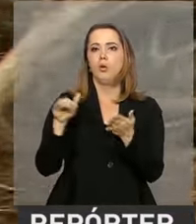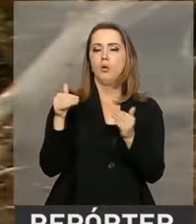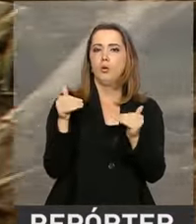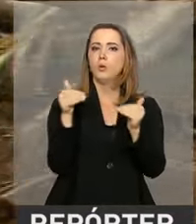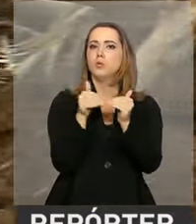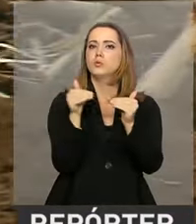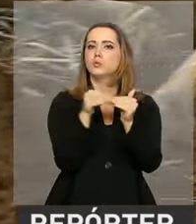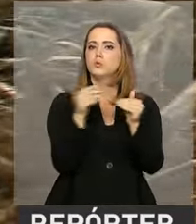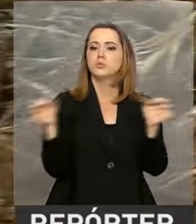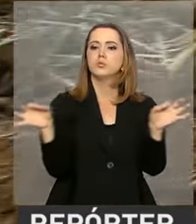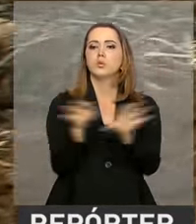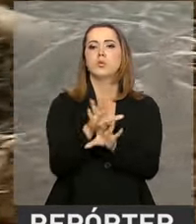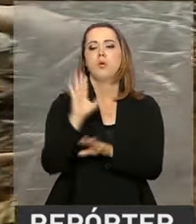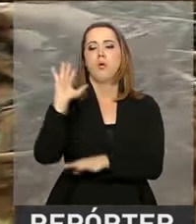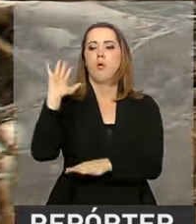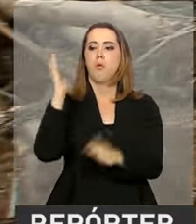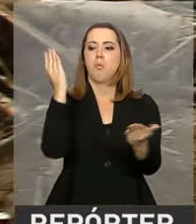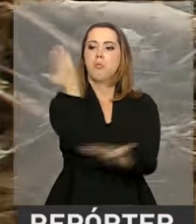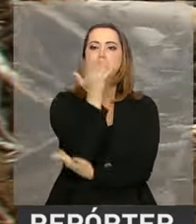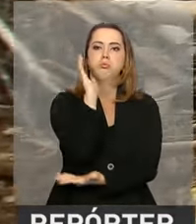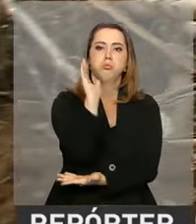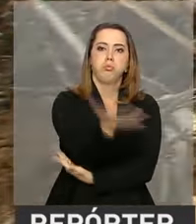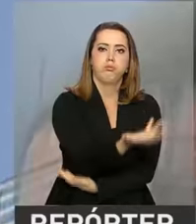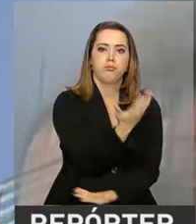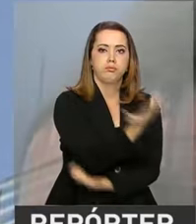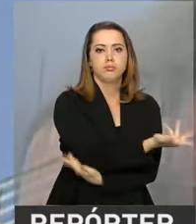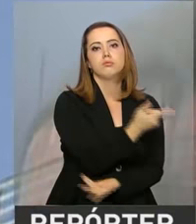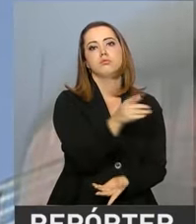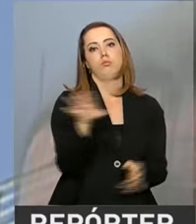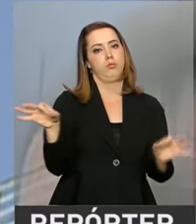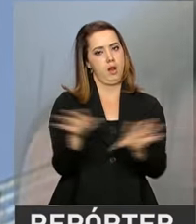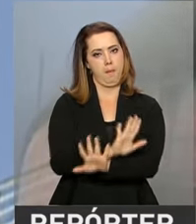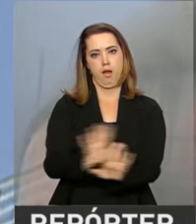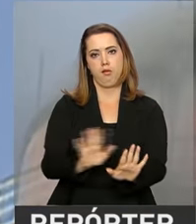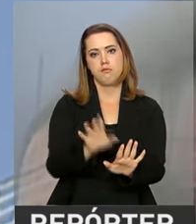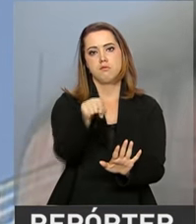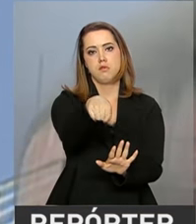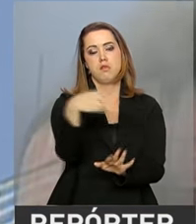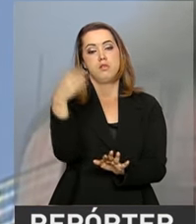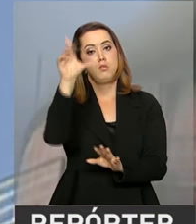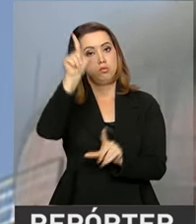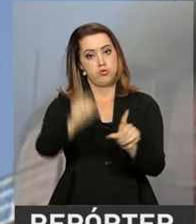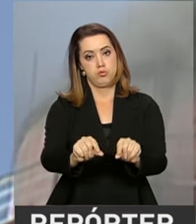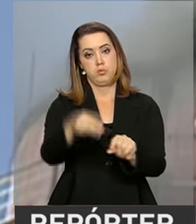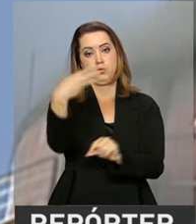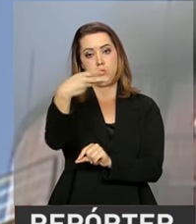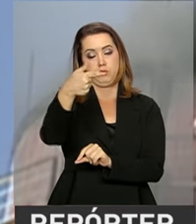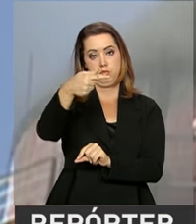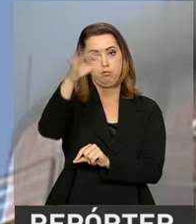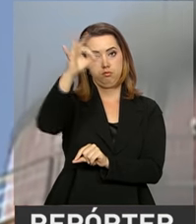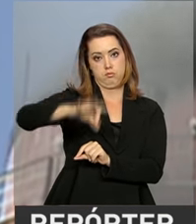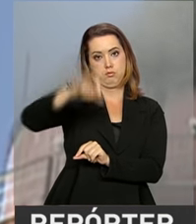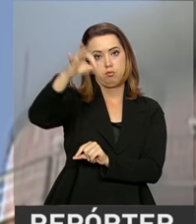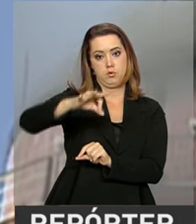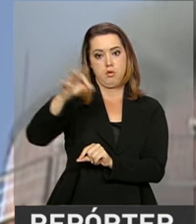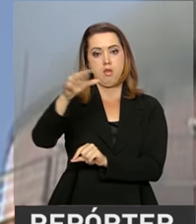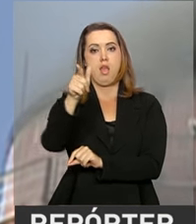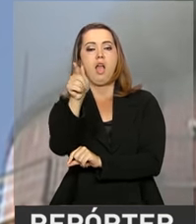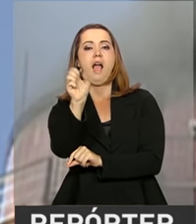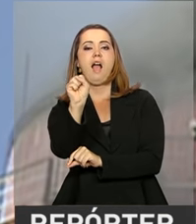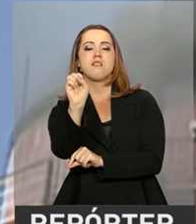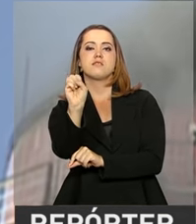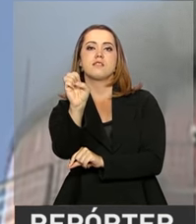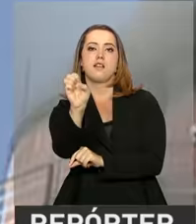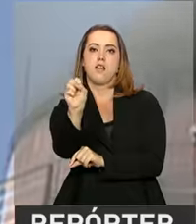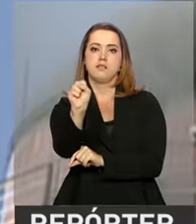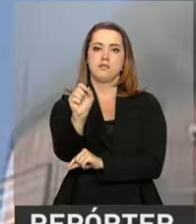está o de acabar com o desmatamento ilegal na Amazônia, reduzir em 37% as emissões de gases do efeito estufa